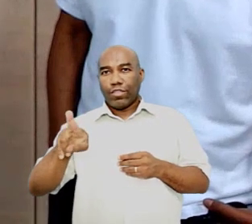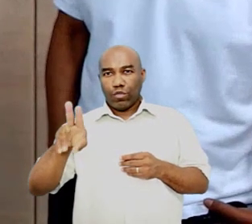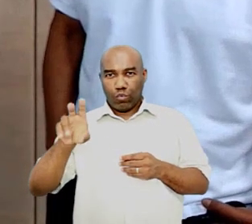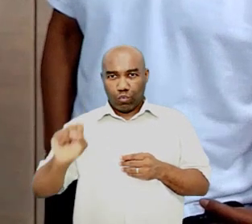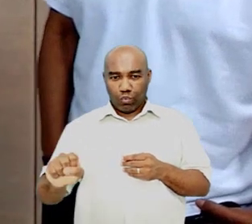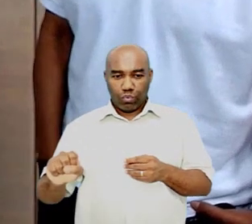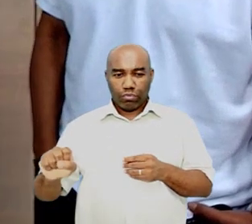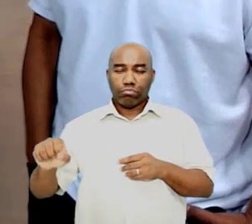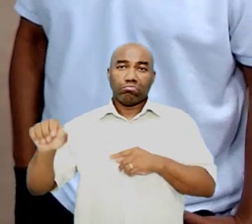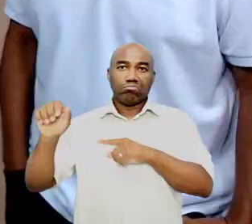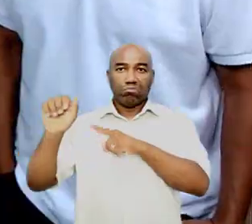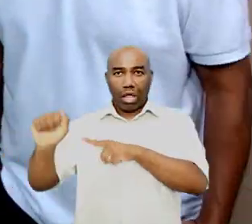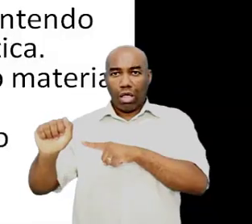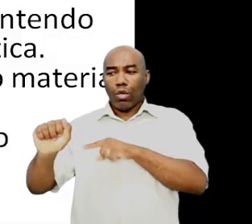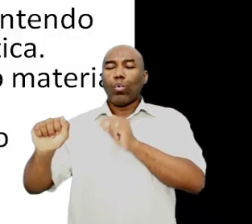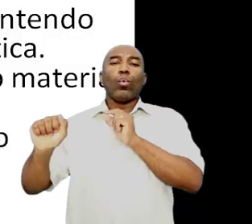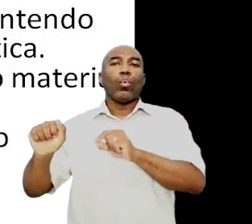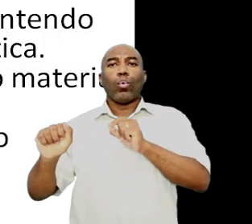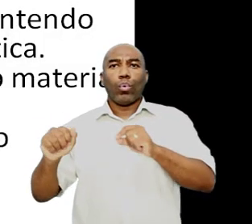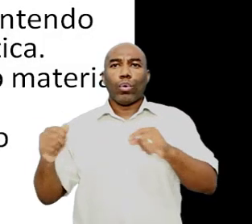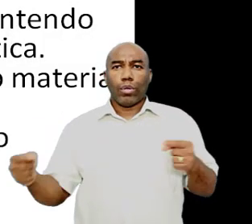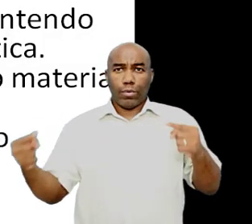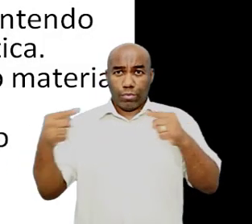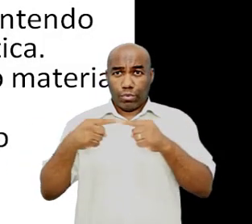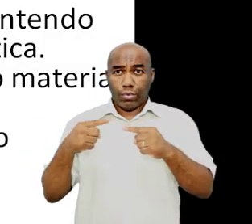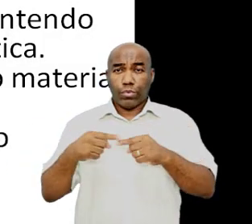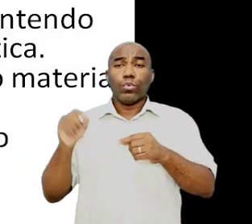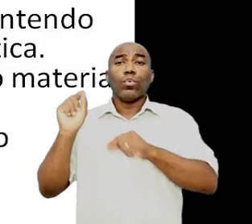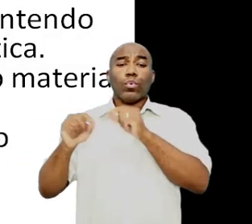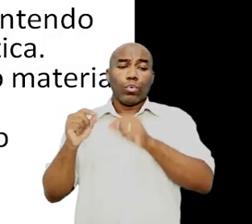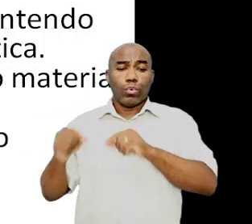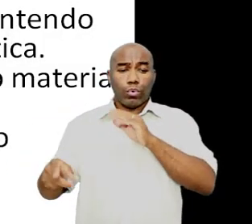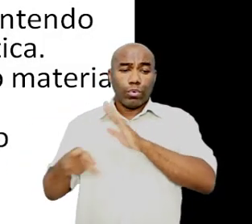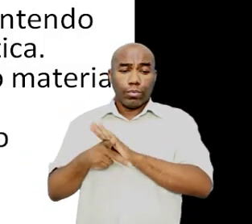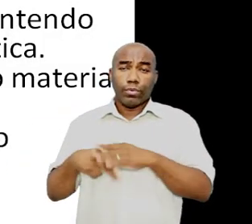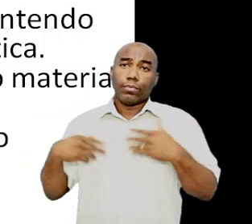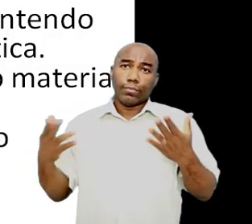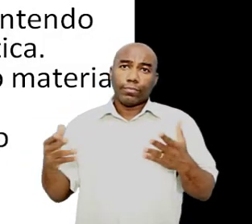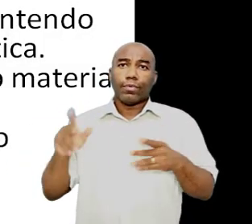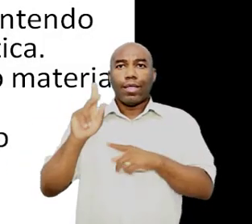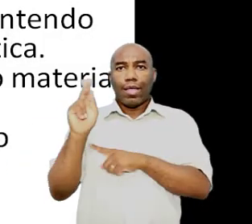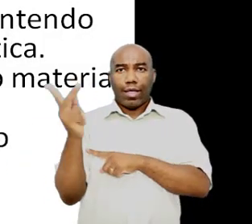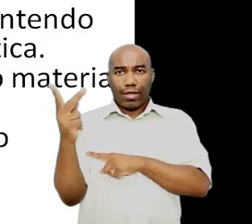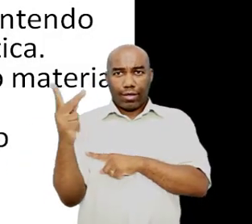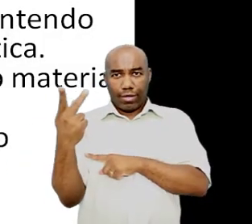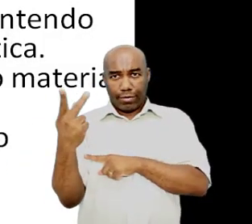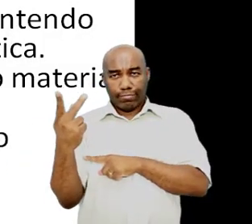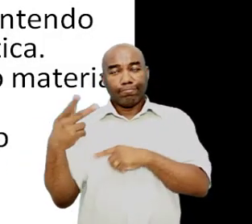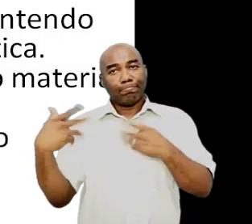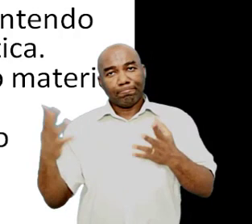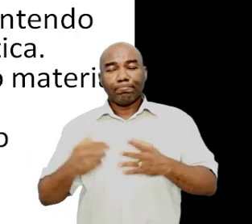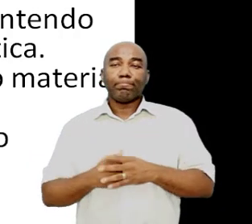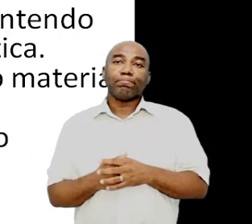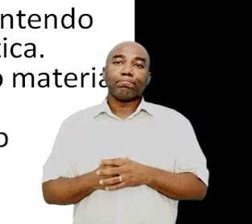retrovírus. E seus subtipos são designados pela letra H.